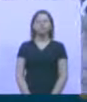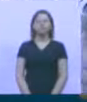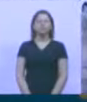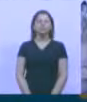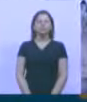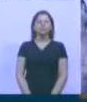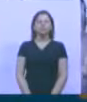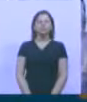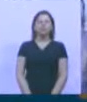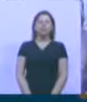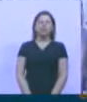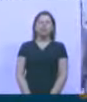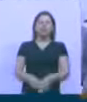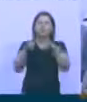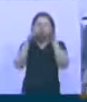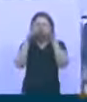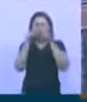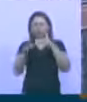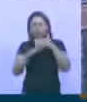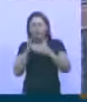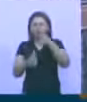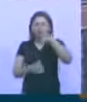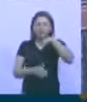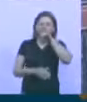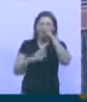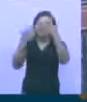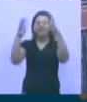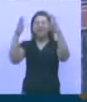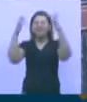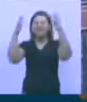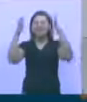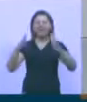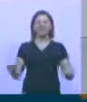Ele observou que todas as mães aqui estão aplaudindo.